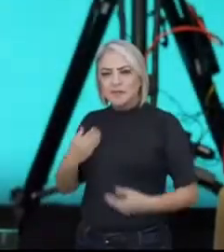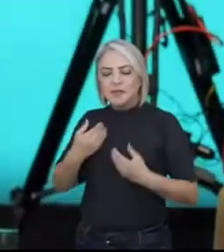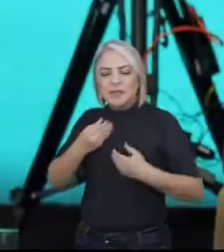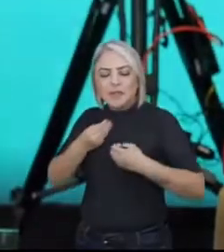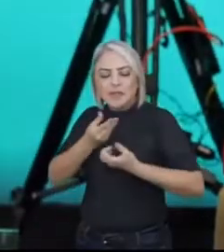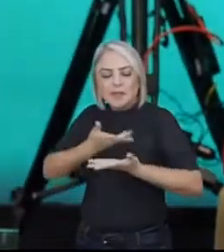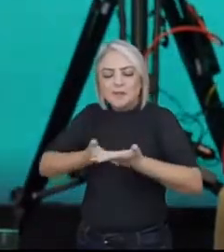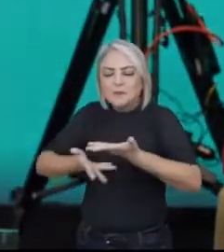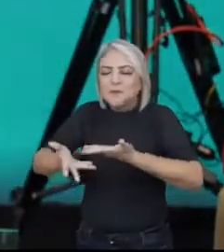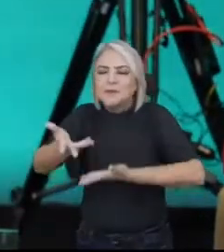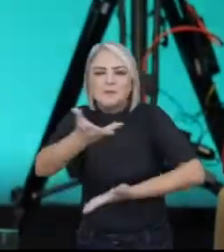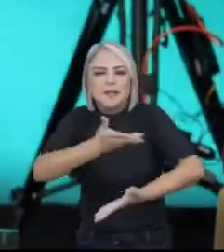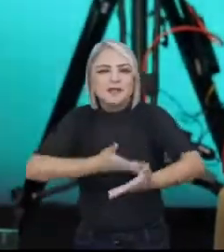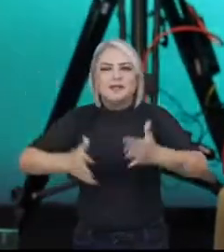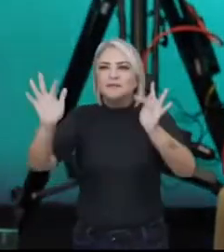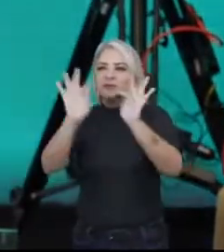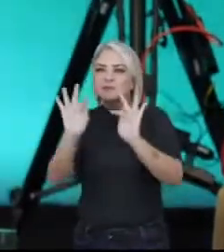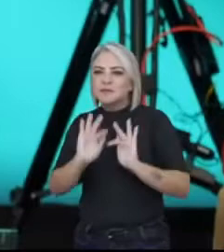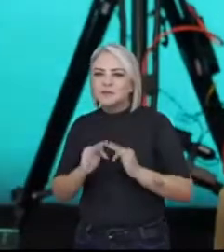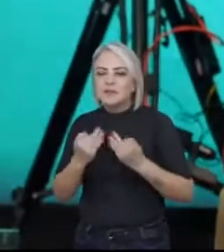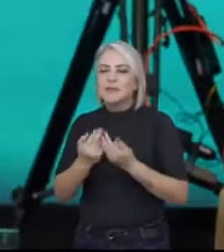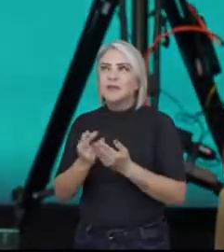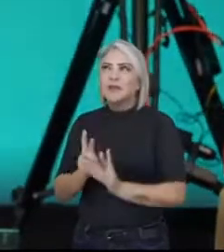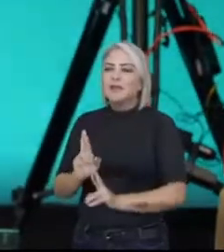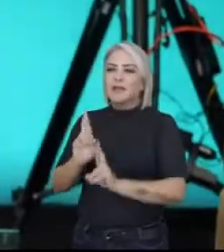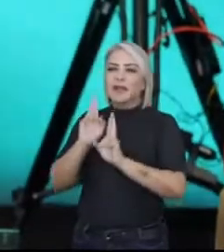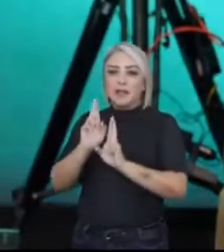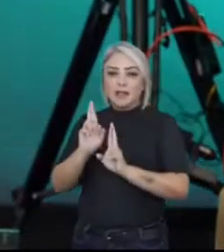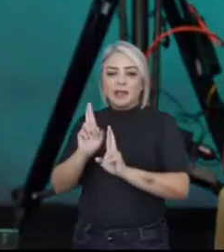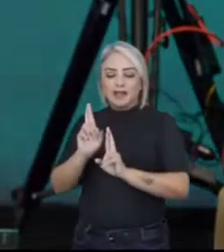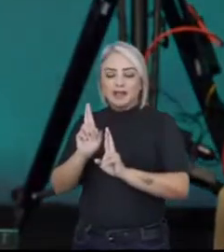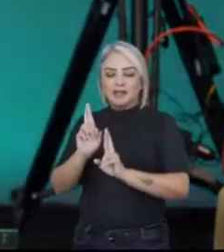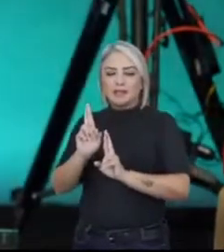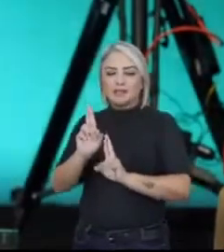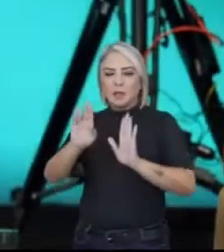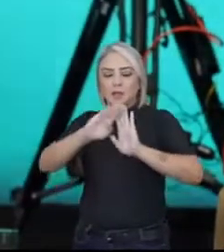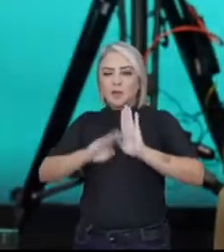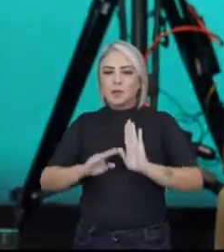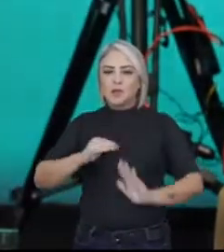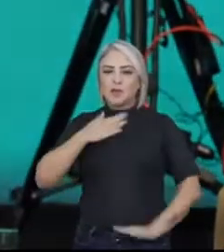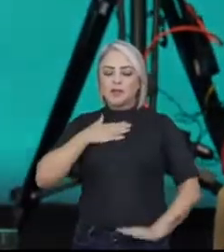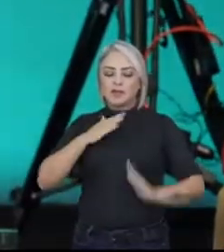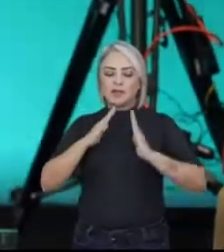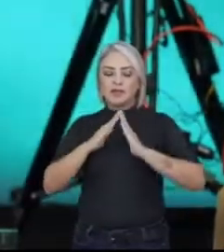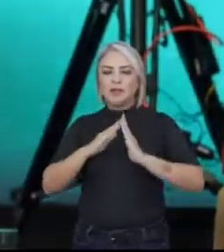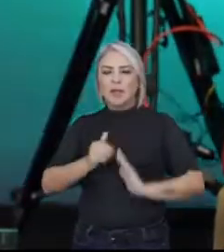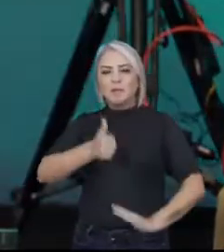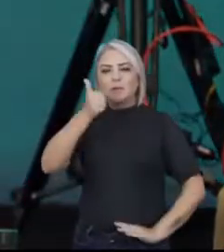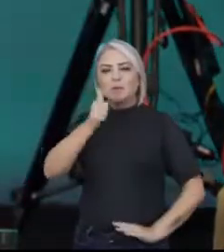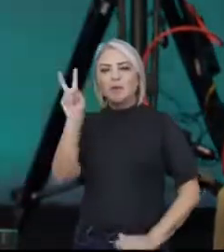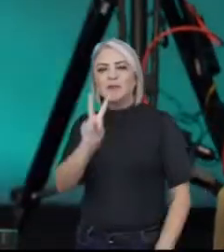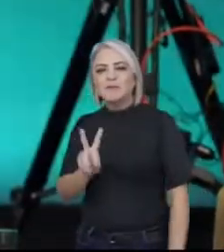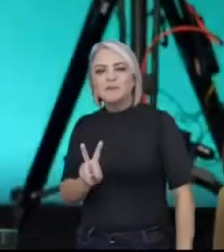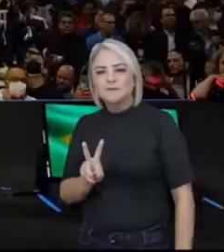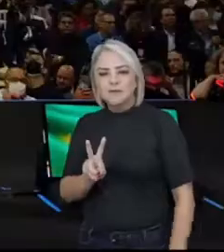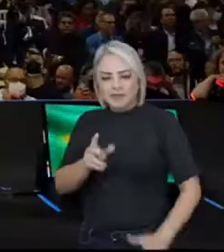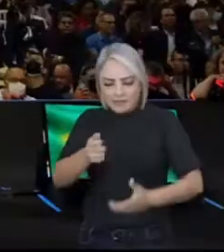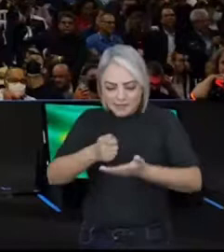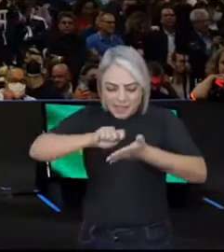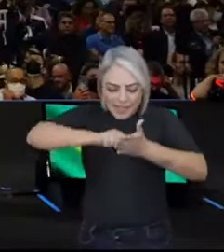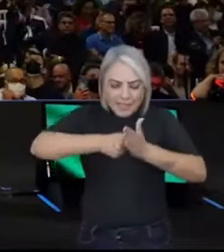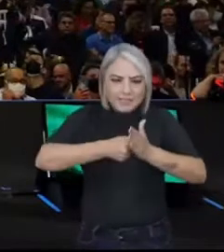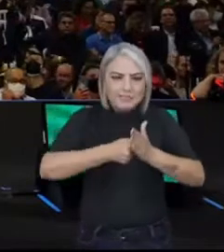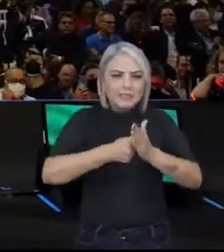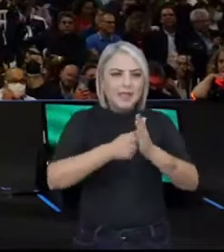da família que, graças ao Minha Casa Minha Vida, toma pela primeira vez nas mãos a chave da tão